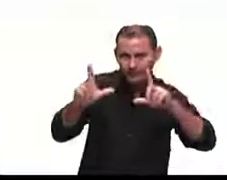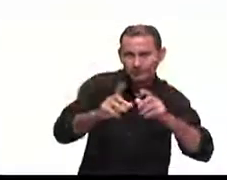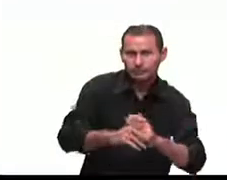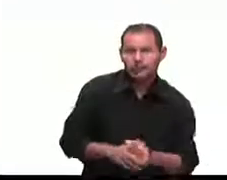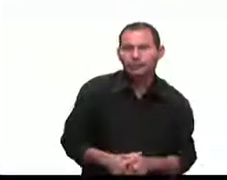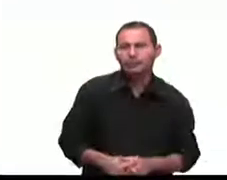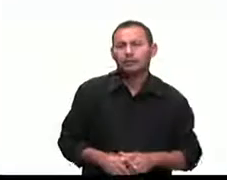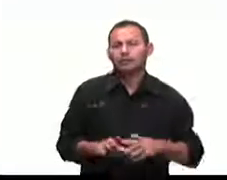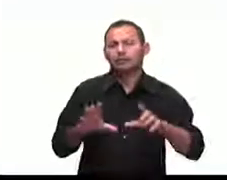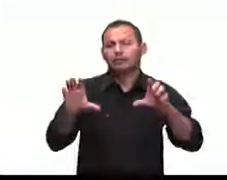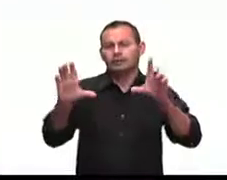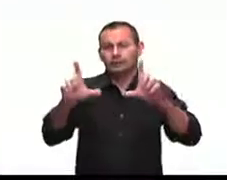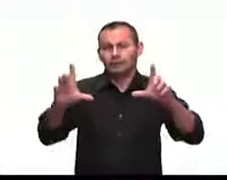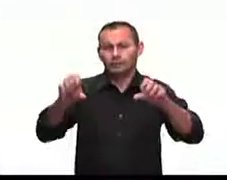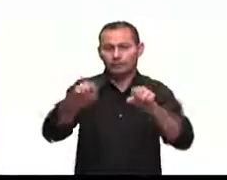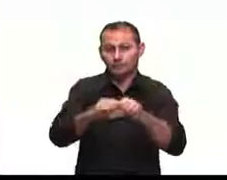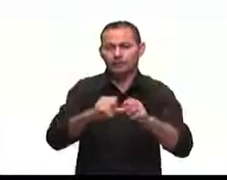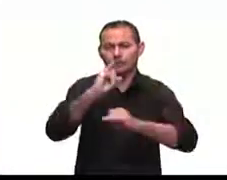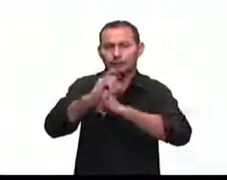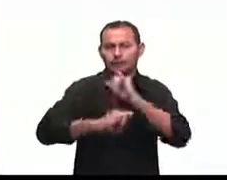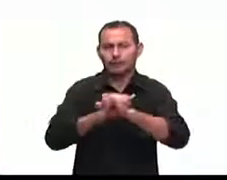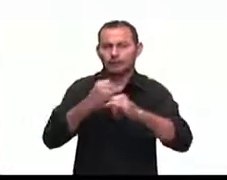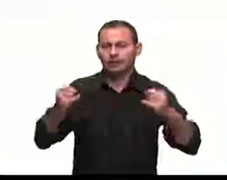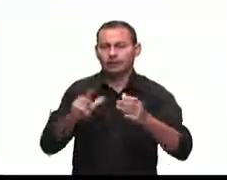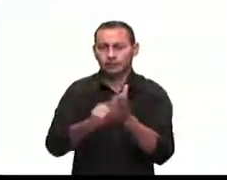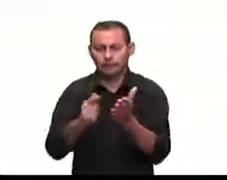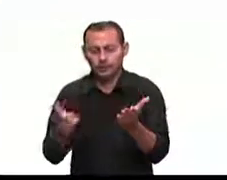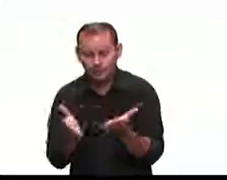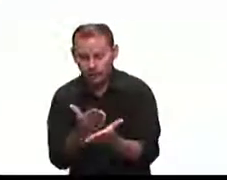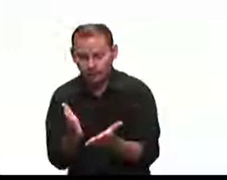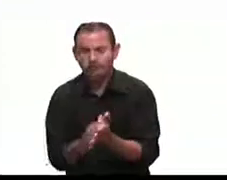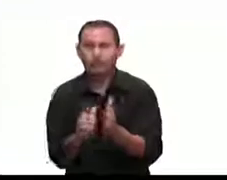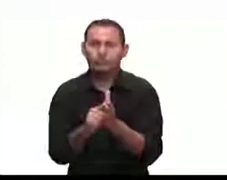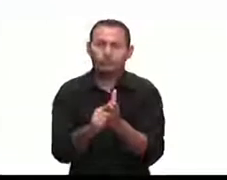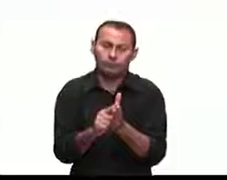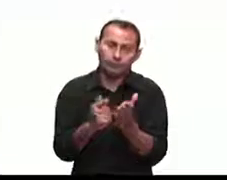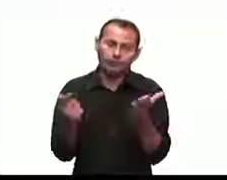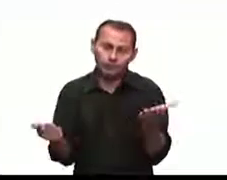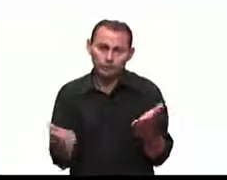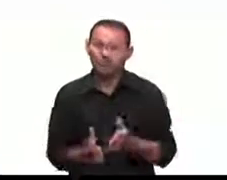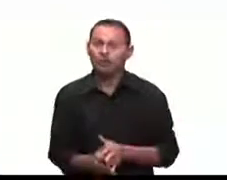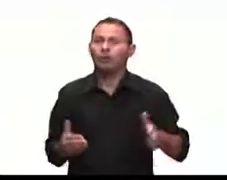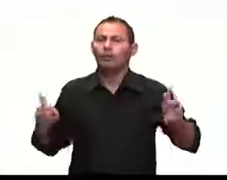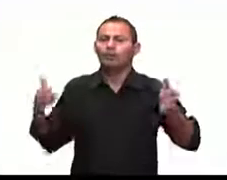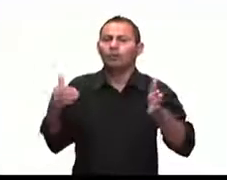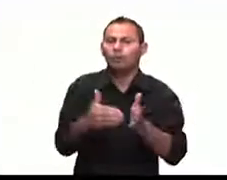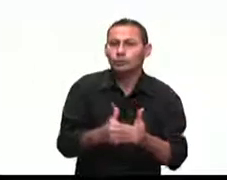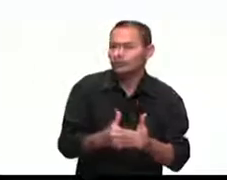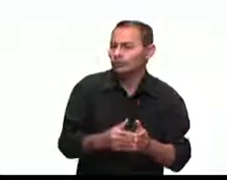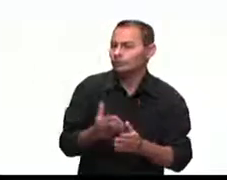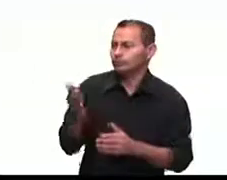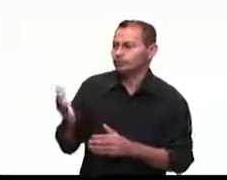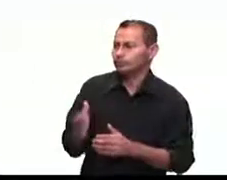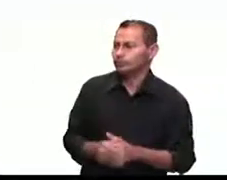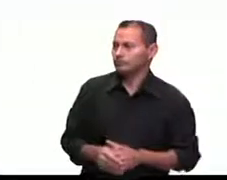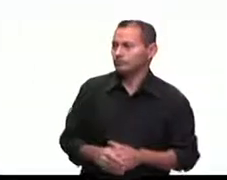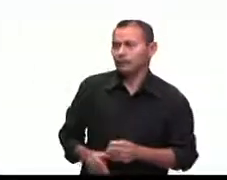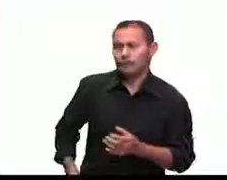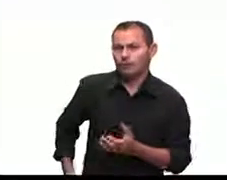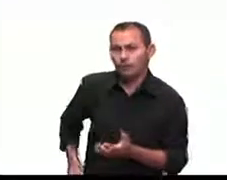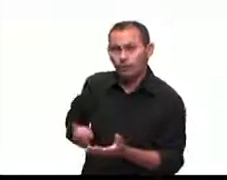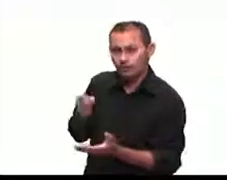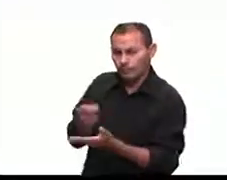TV fechada, internet, jornais, revistas. E por último, aqui, ao comprar